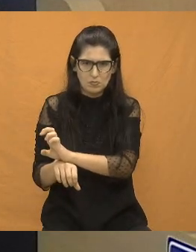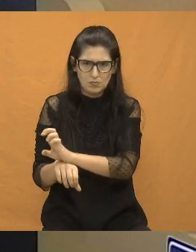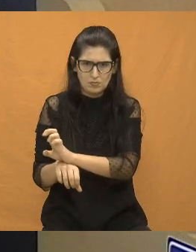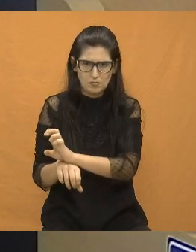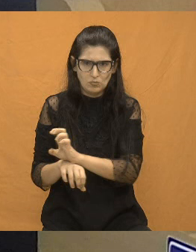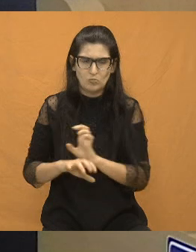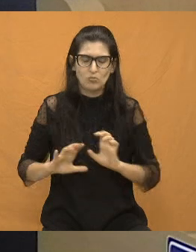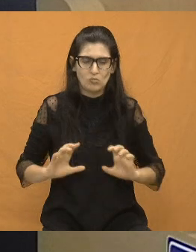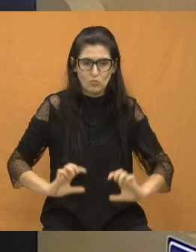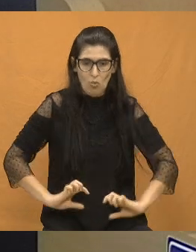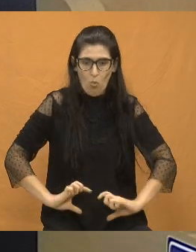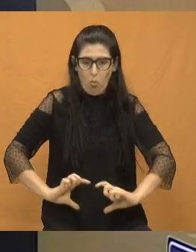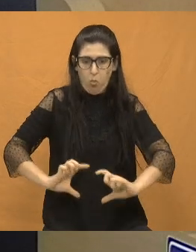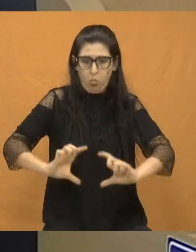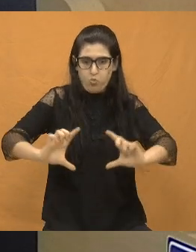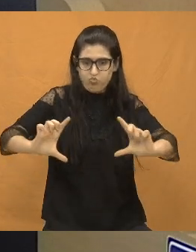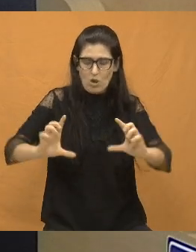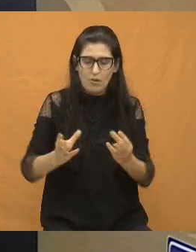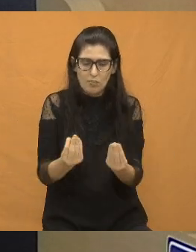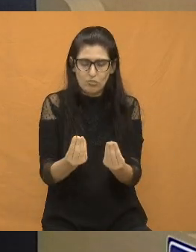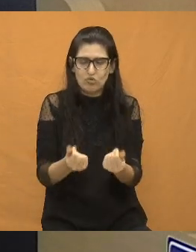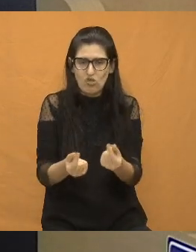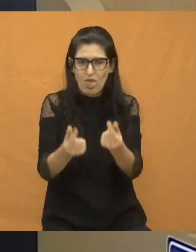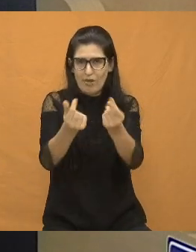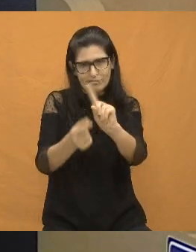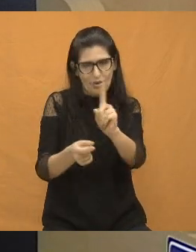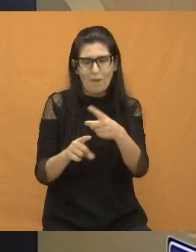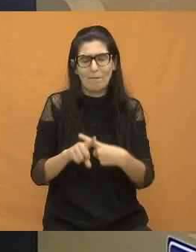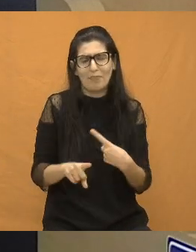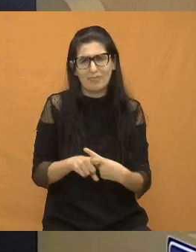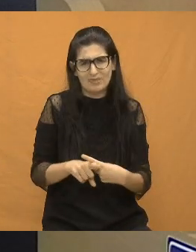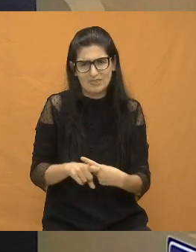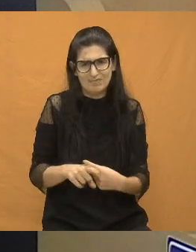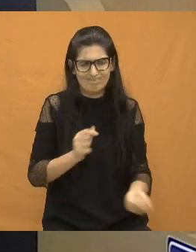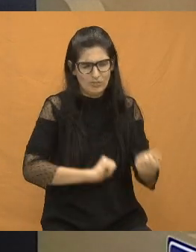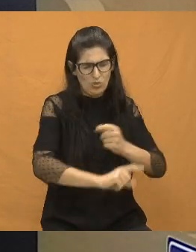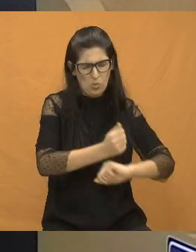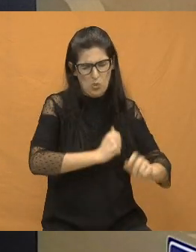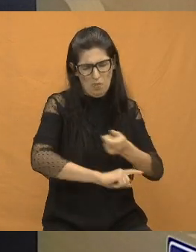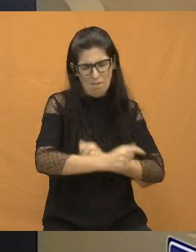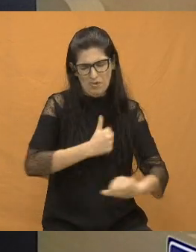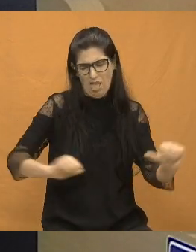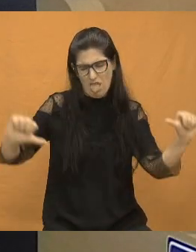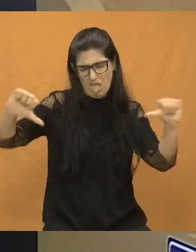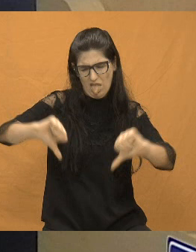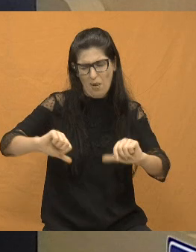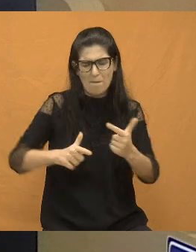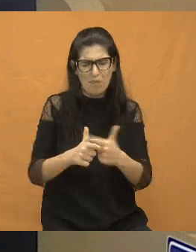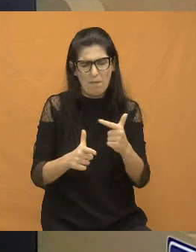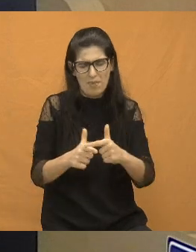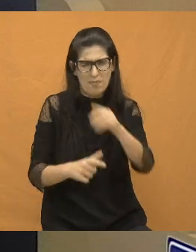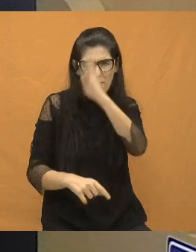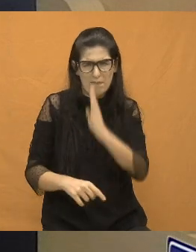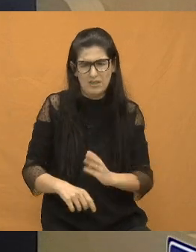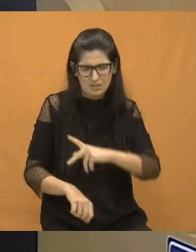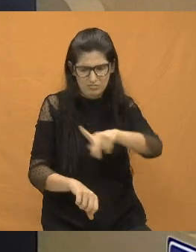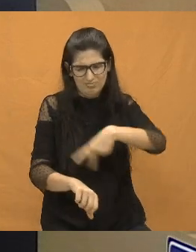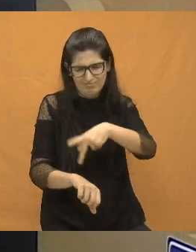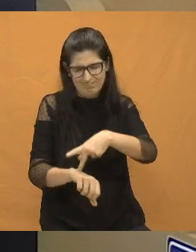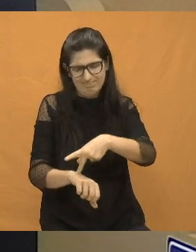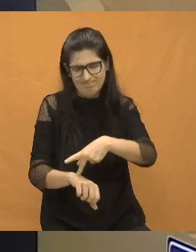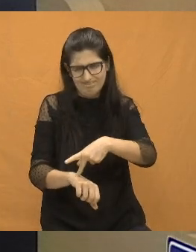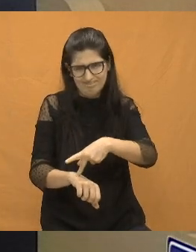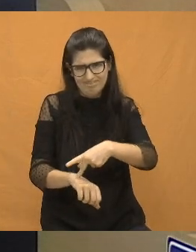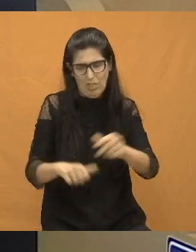tão grande ainda, devido, como a gente tem visto na nossa economia, que ela está passando por bastante turbulência. Então, com isso, você não consegue